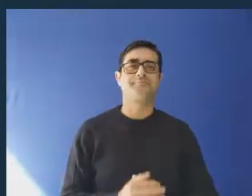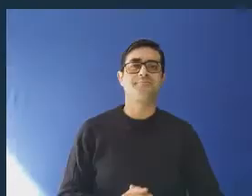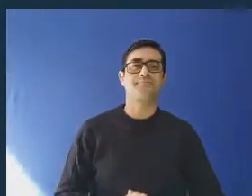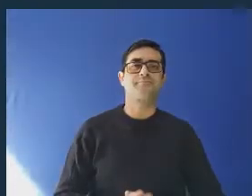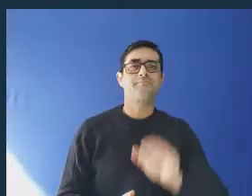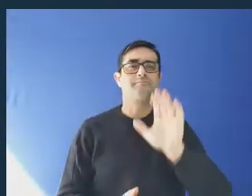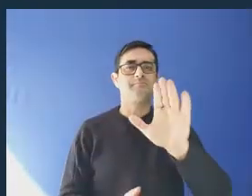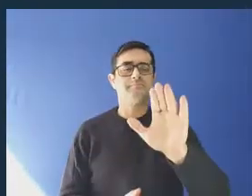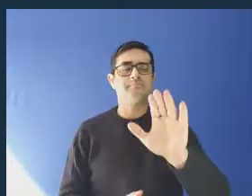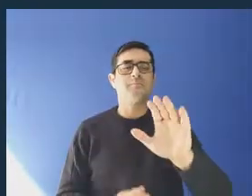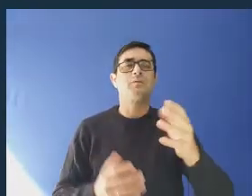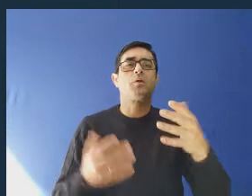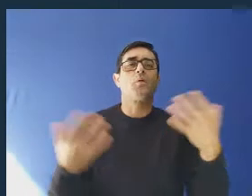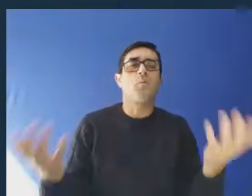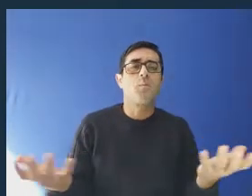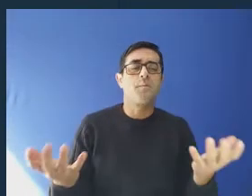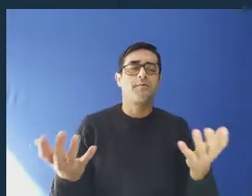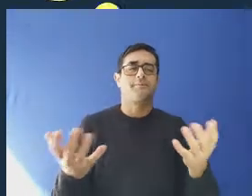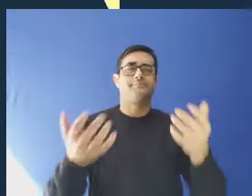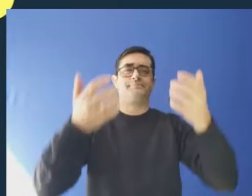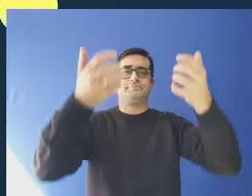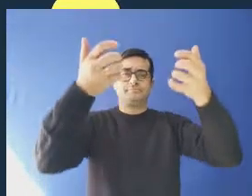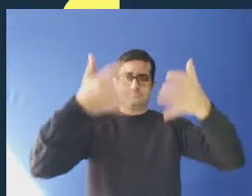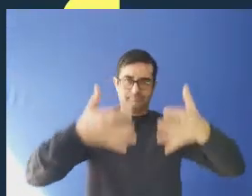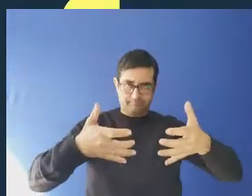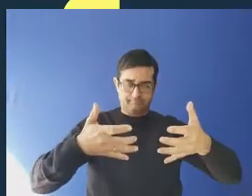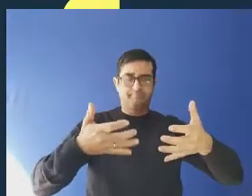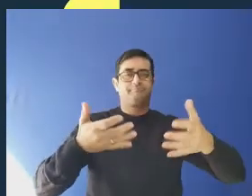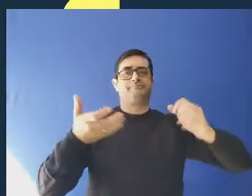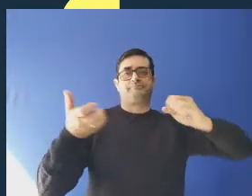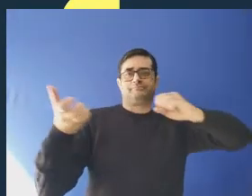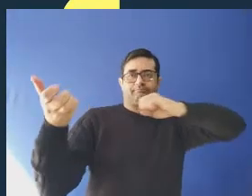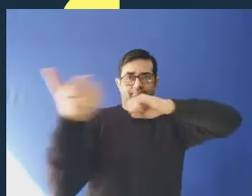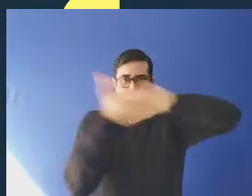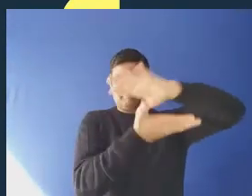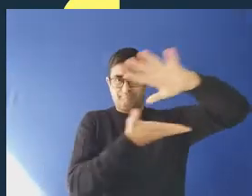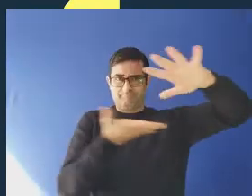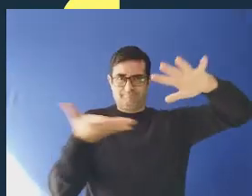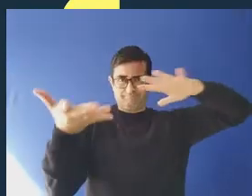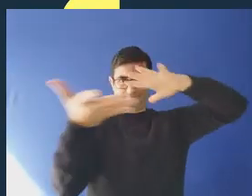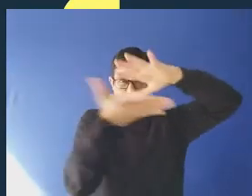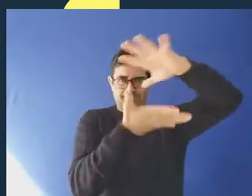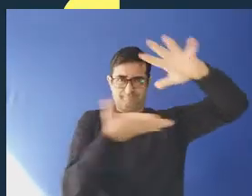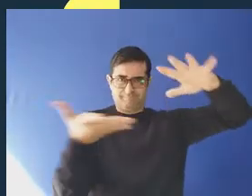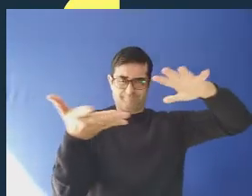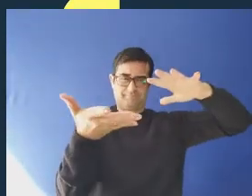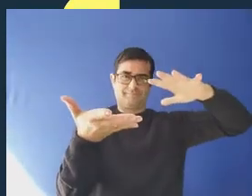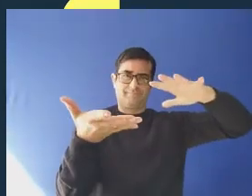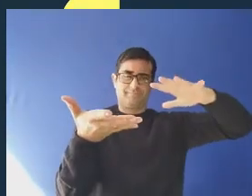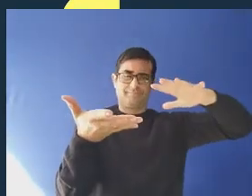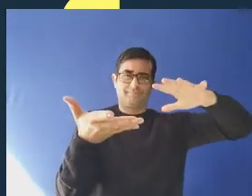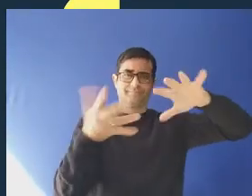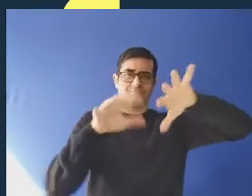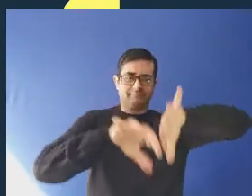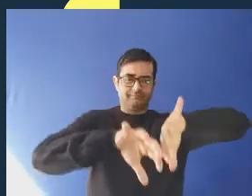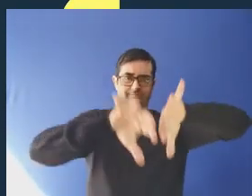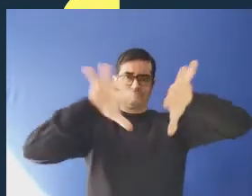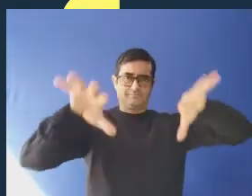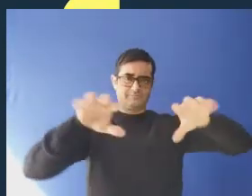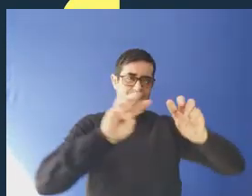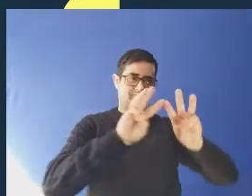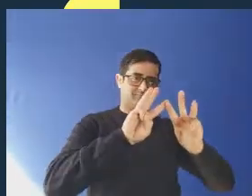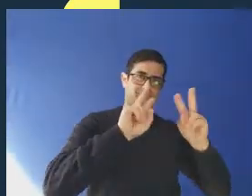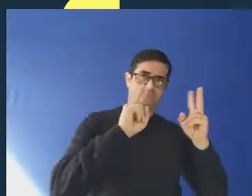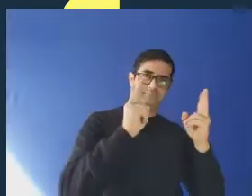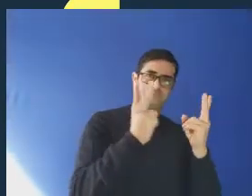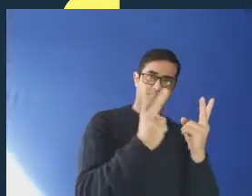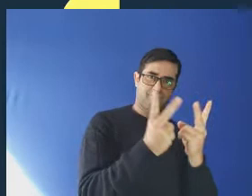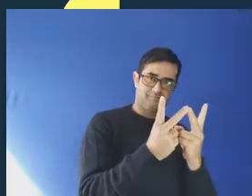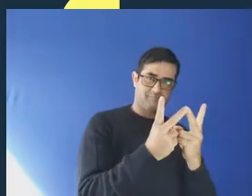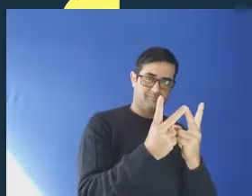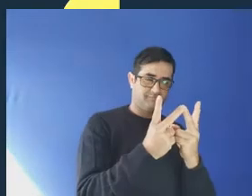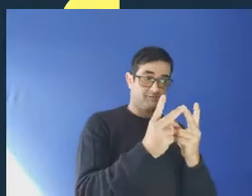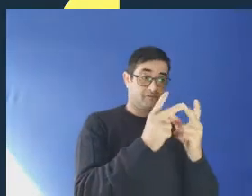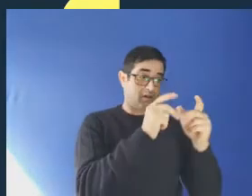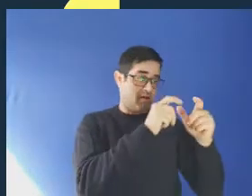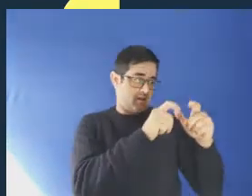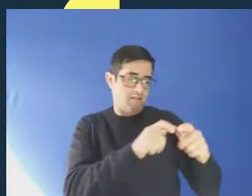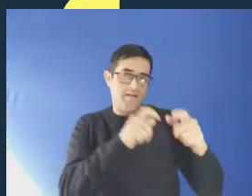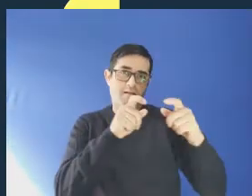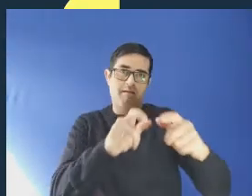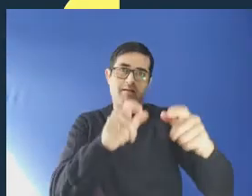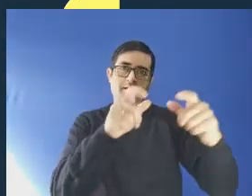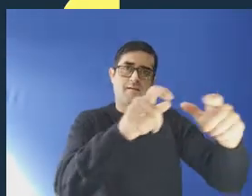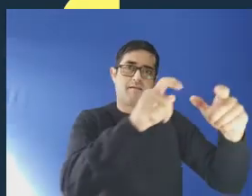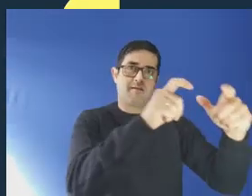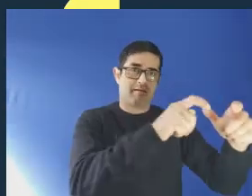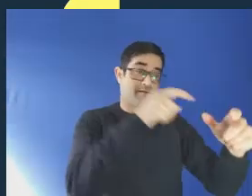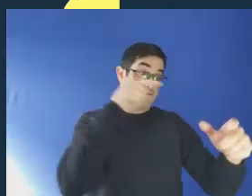regem esses fenômenos. Então, quando a gente fala sobre o universo, né, é comum a gente dividir o universo